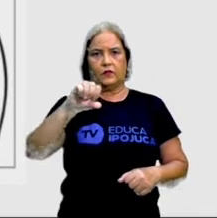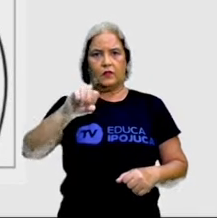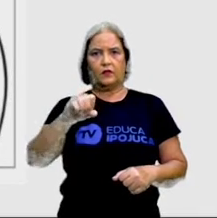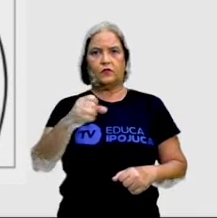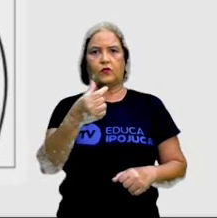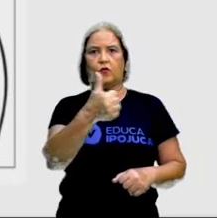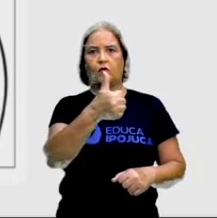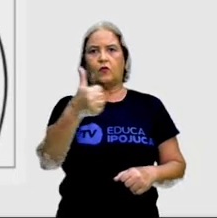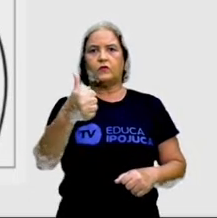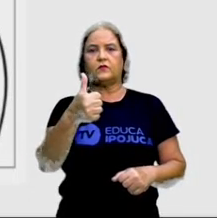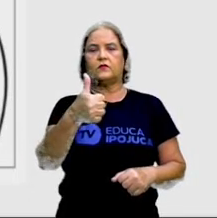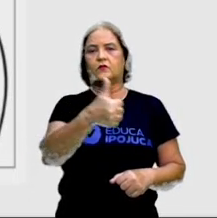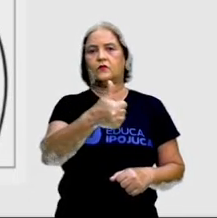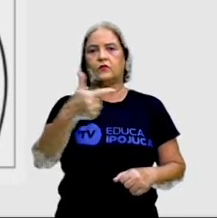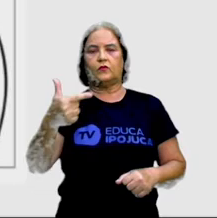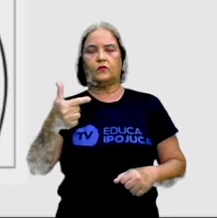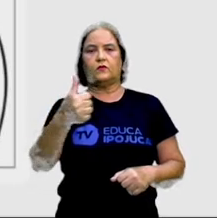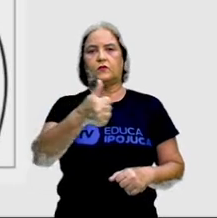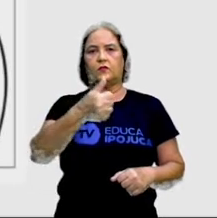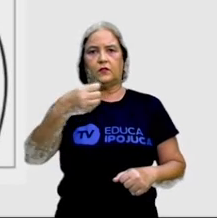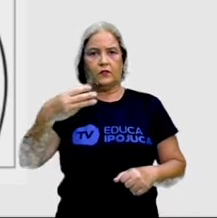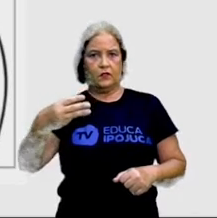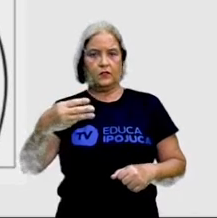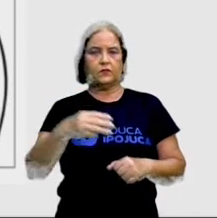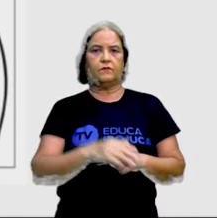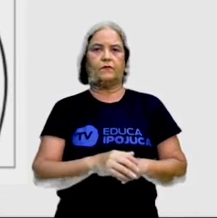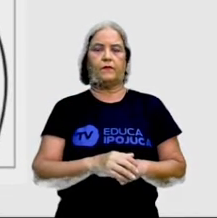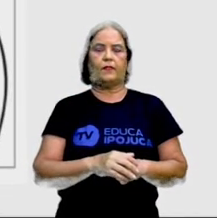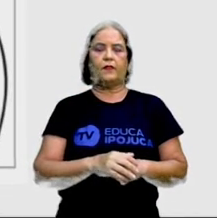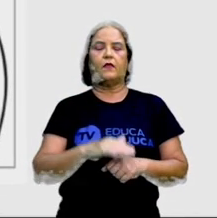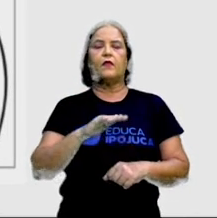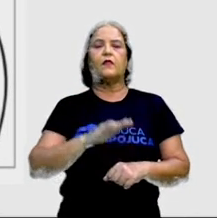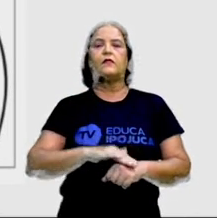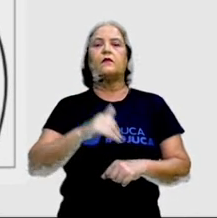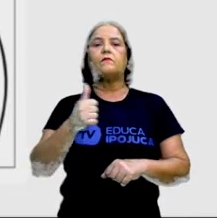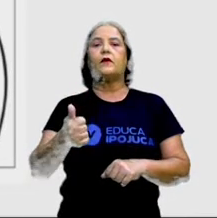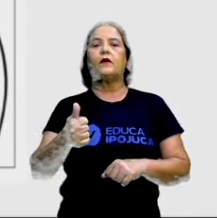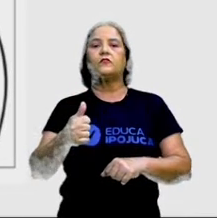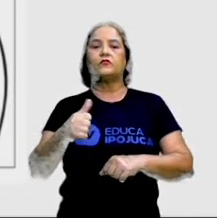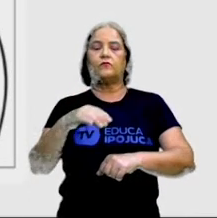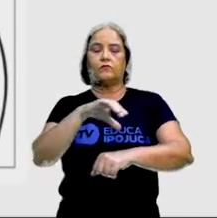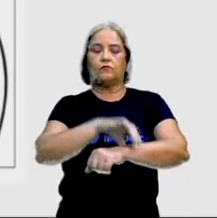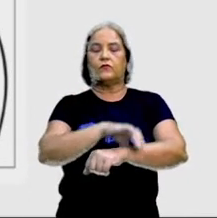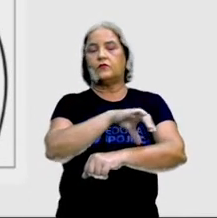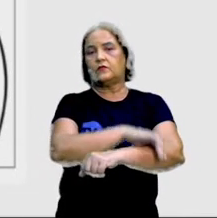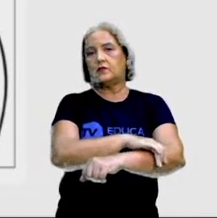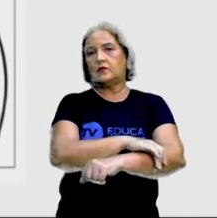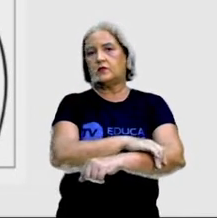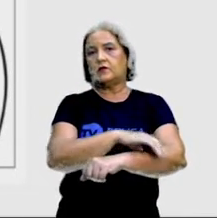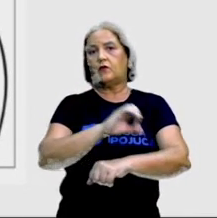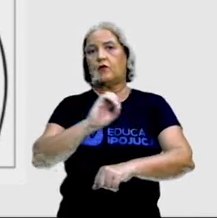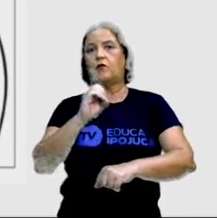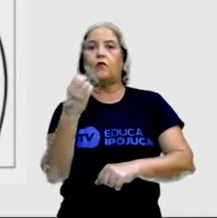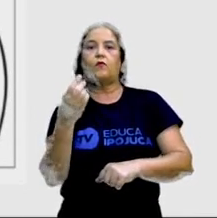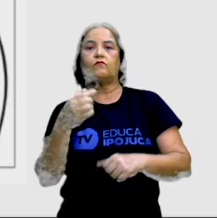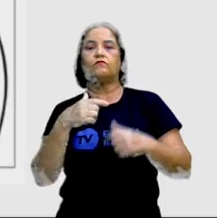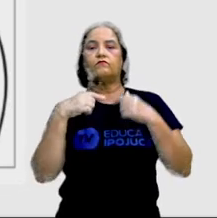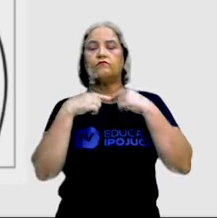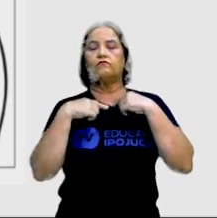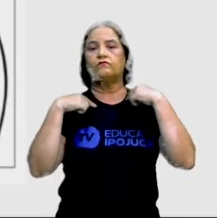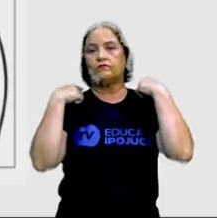doze treze nós temos mais pulseira ou mais colar